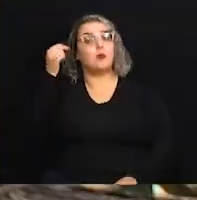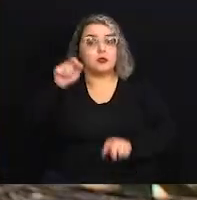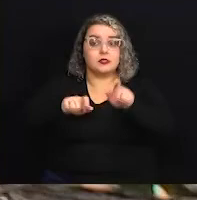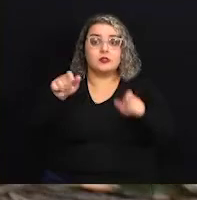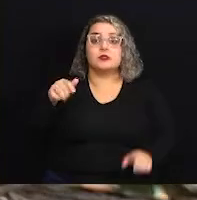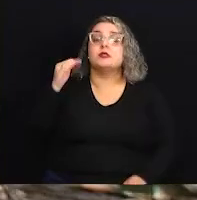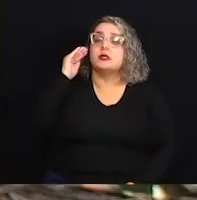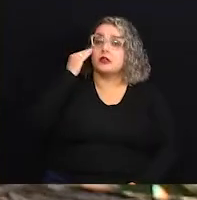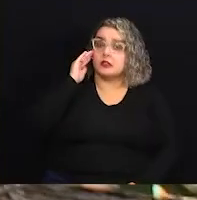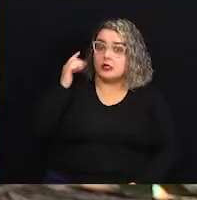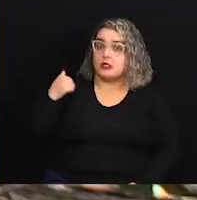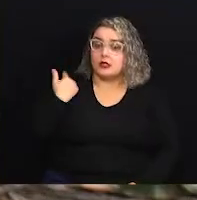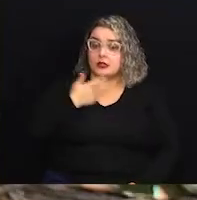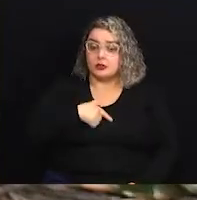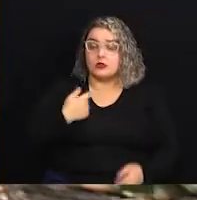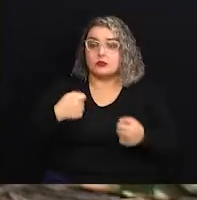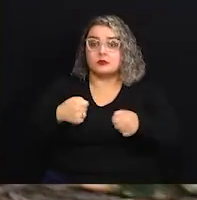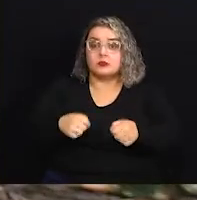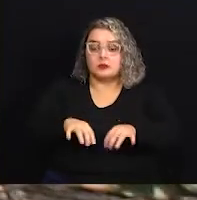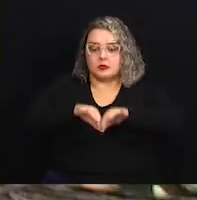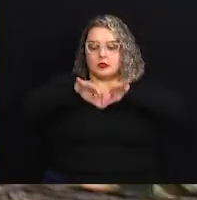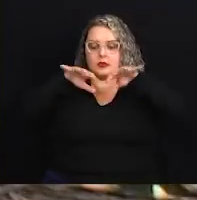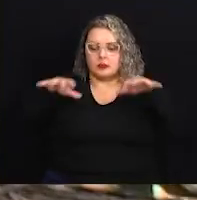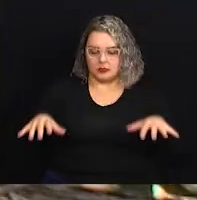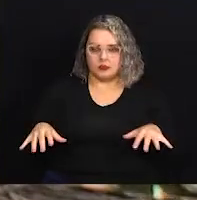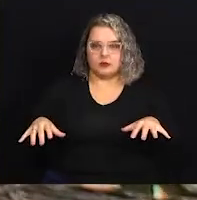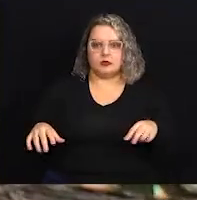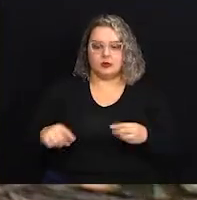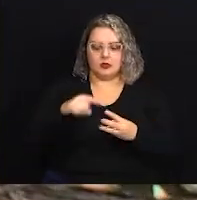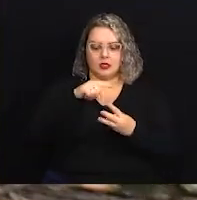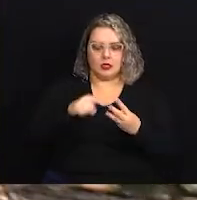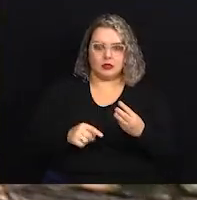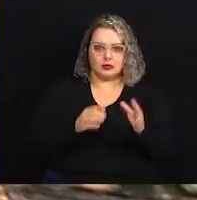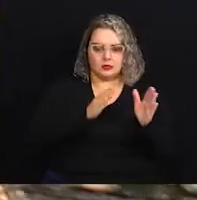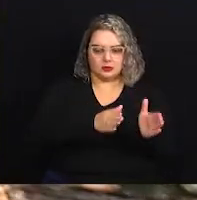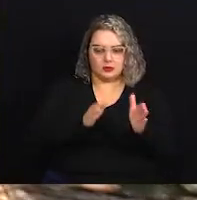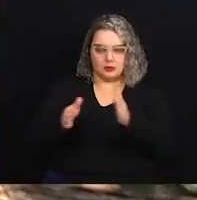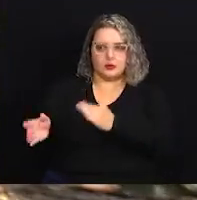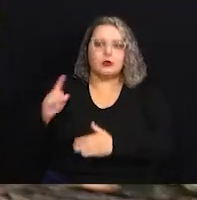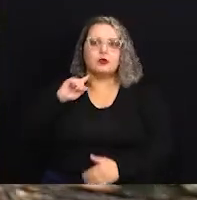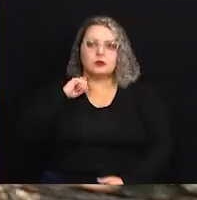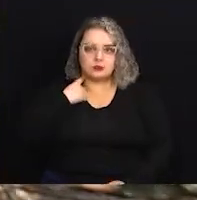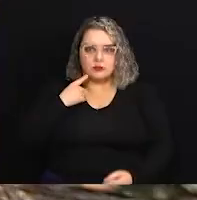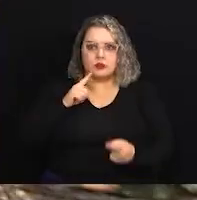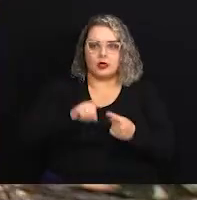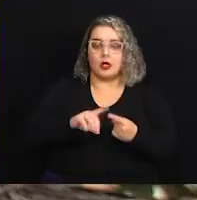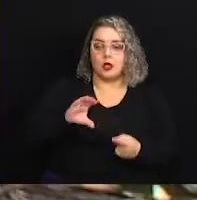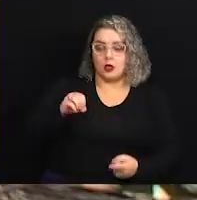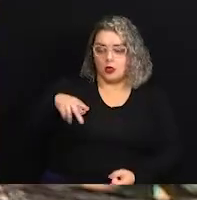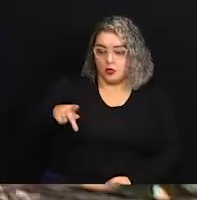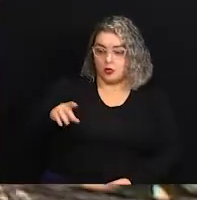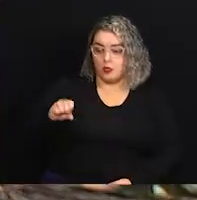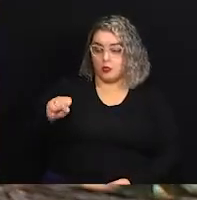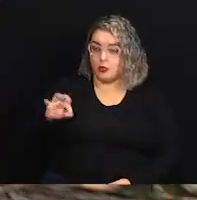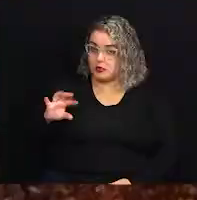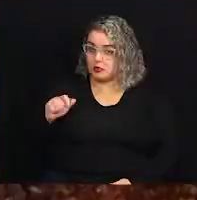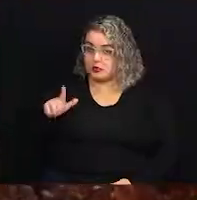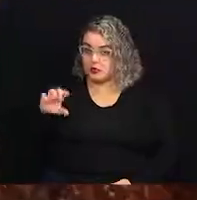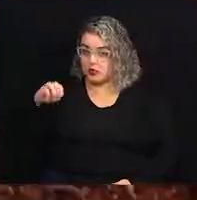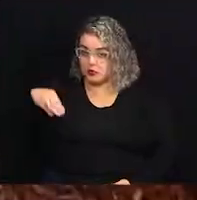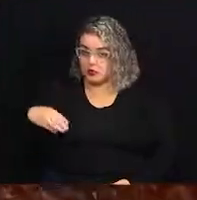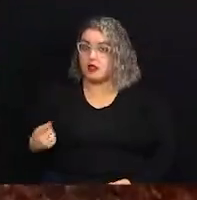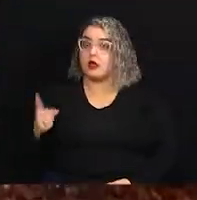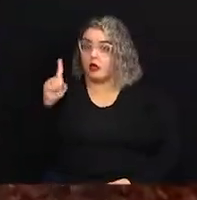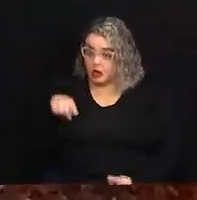É importante as pessoas entenderem que a gente tem que dividir os nossos resíduos em 3 frações. A compostagem ela